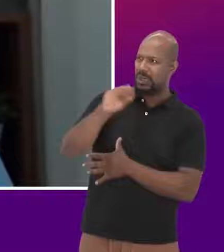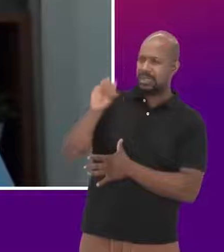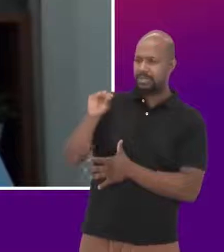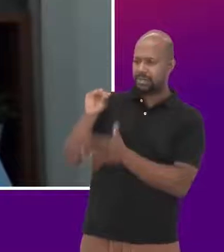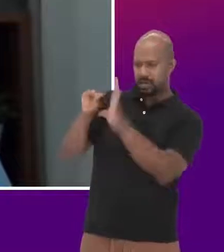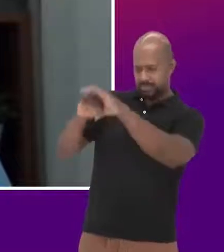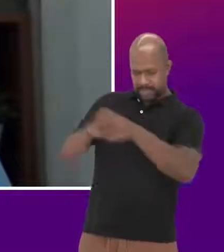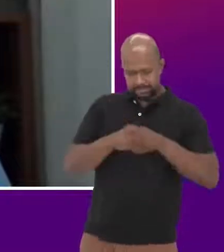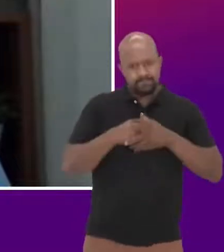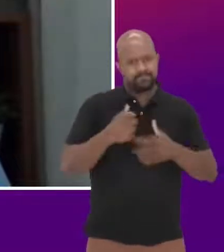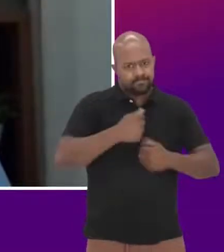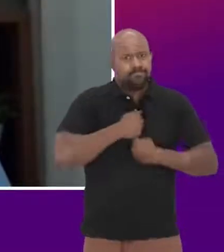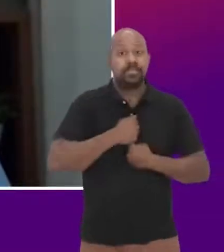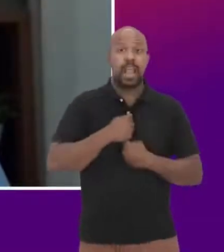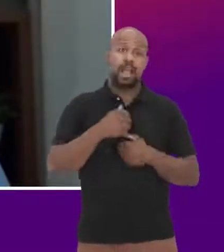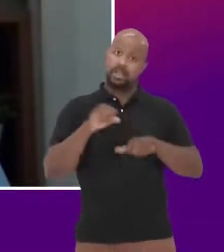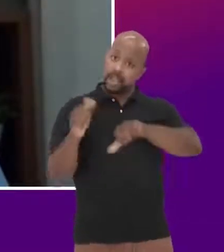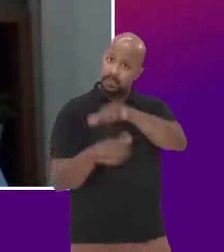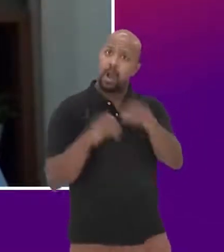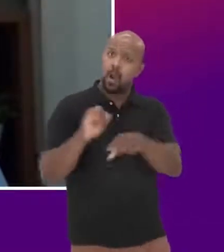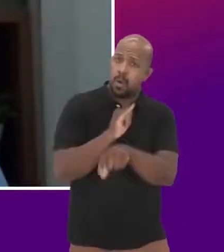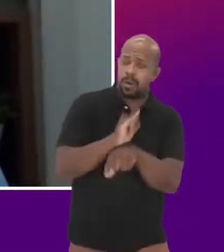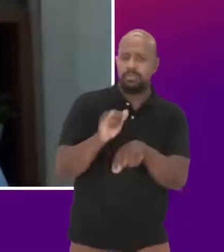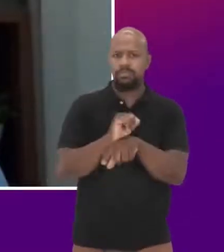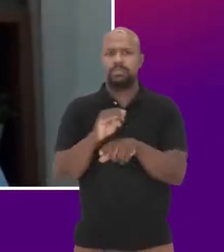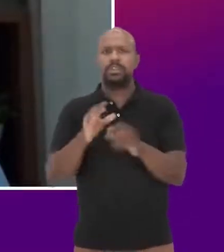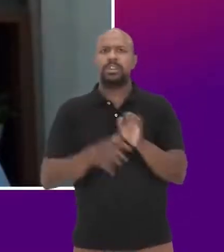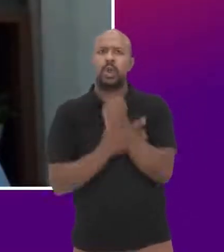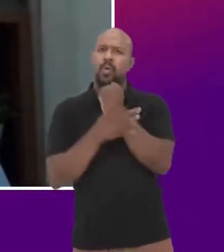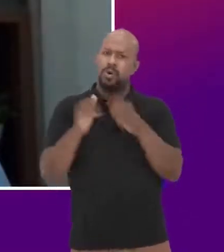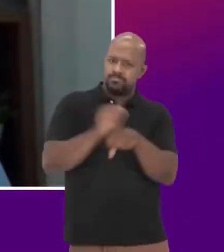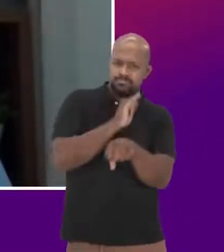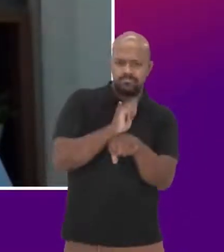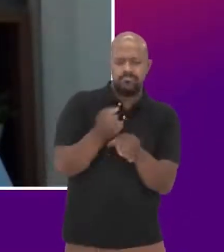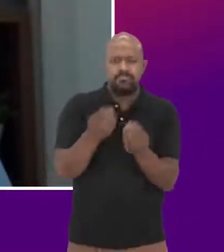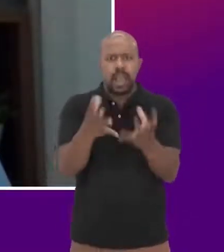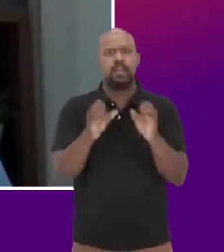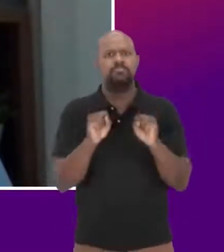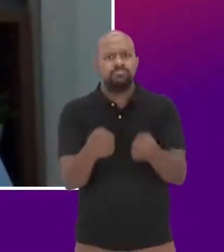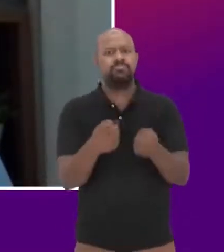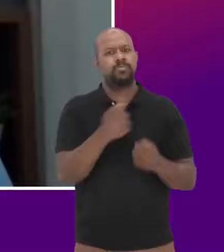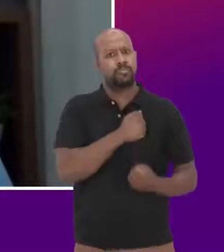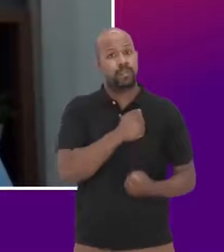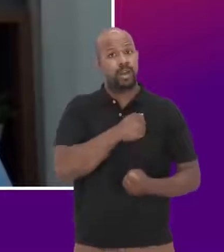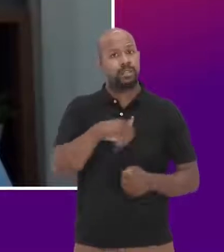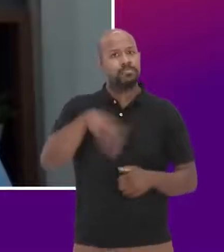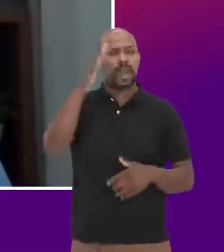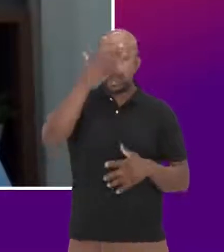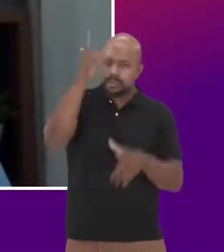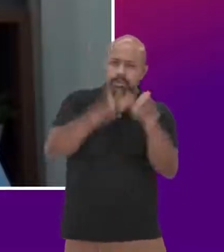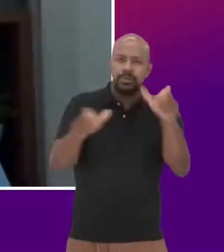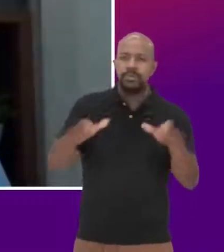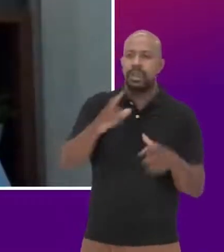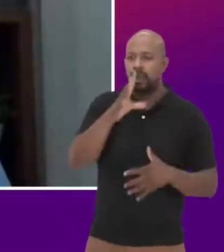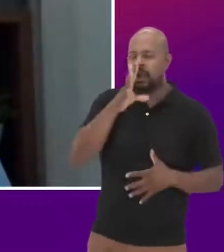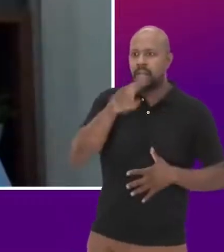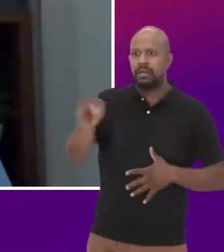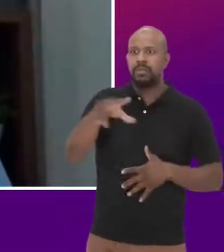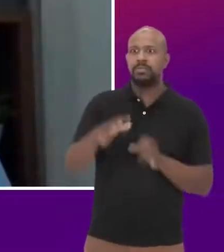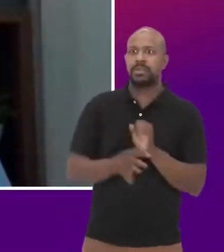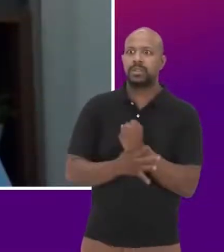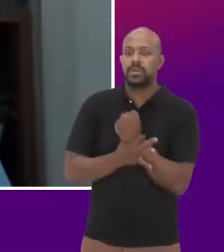transformar alguns seguros que têm que ser ofertados para serem adquiridos e passar a cada vez mais a que as pessoas observem os seguros